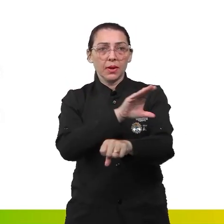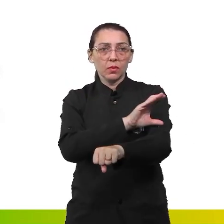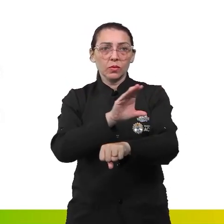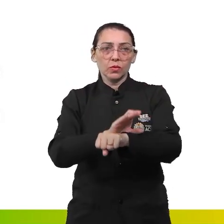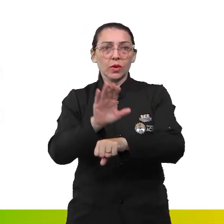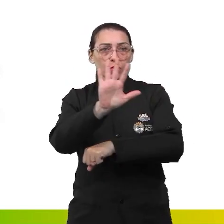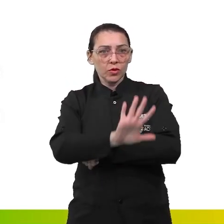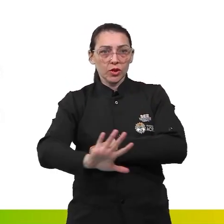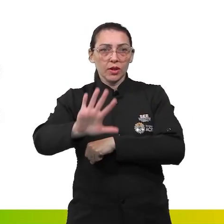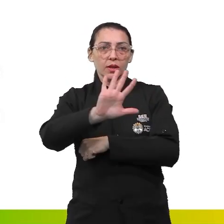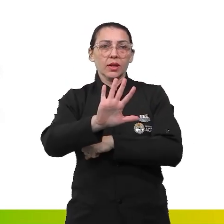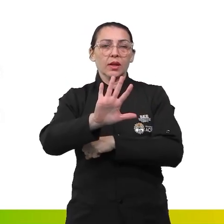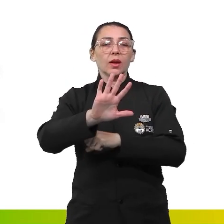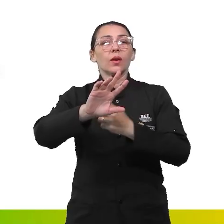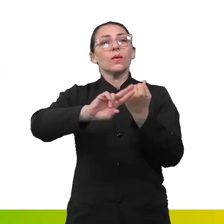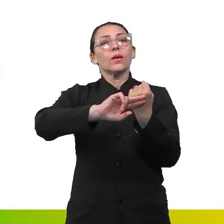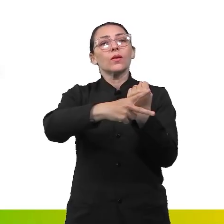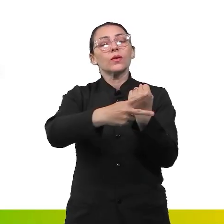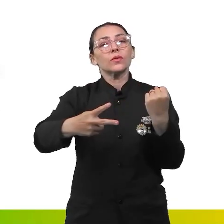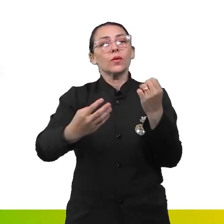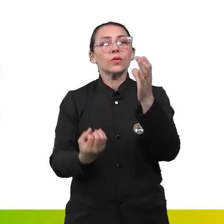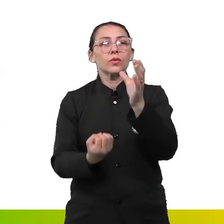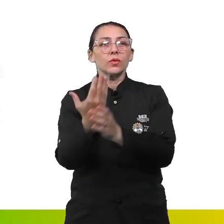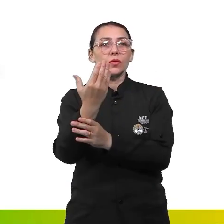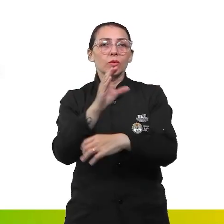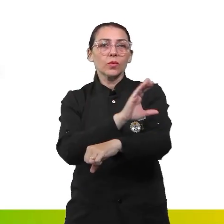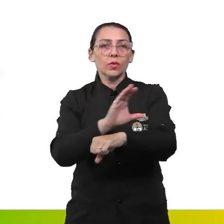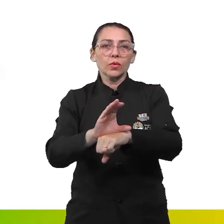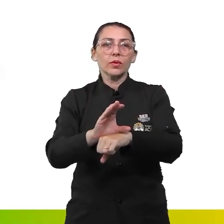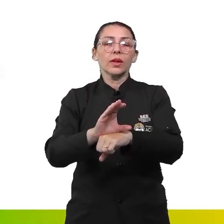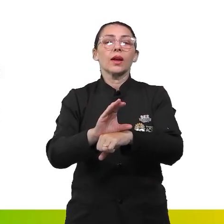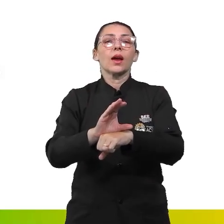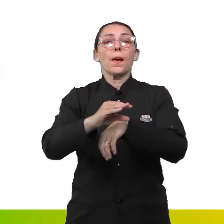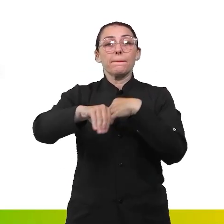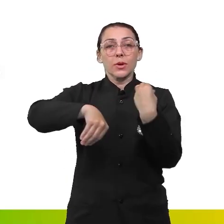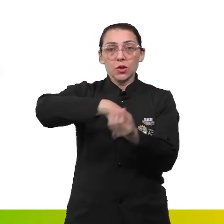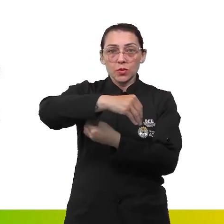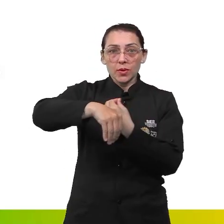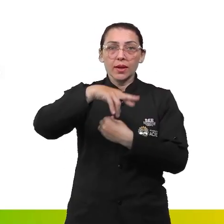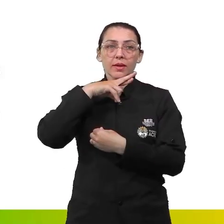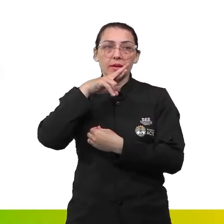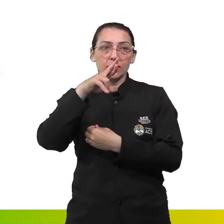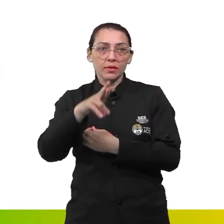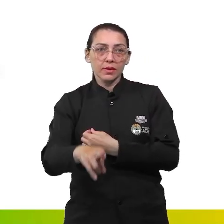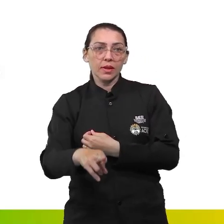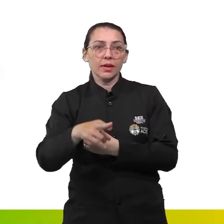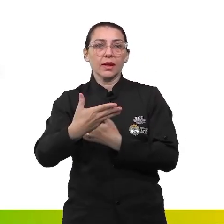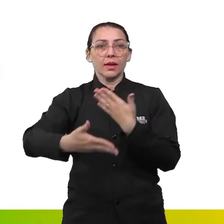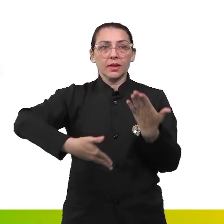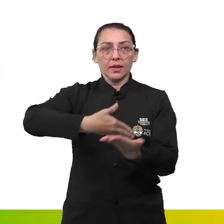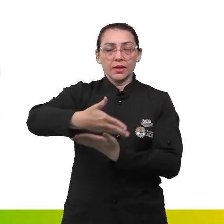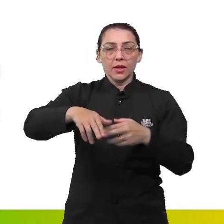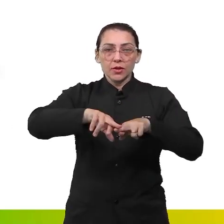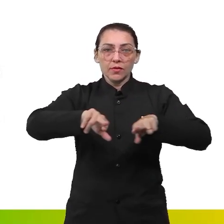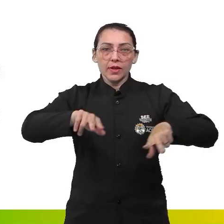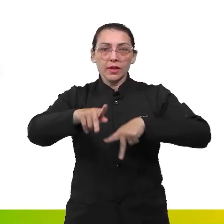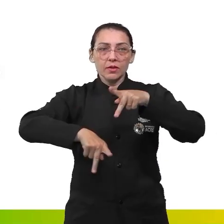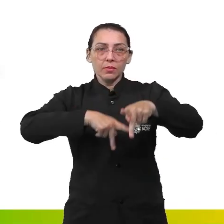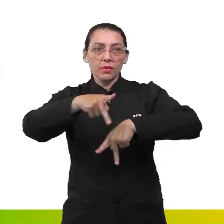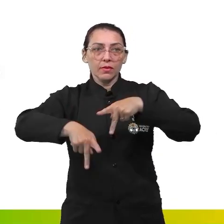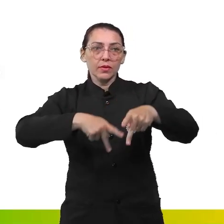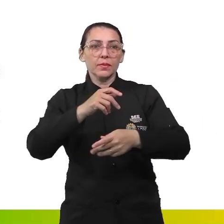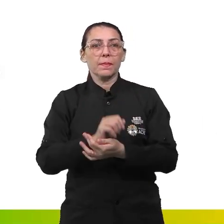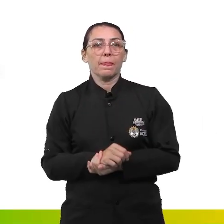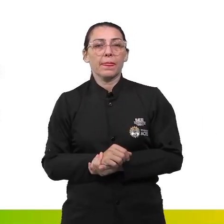cultura. Uma das consequências foi o surgimento de uma cultura híbrida, resultado da interação de diferentes